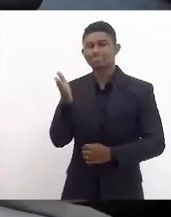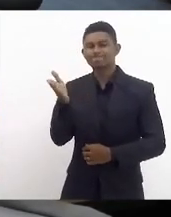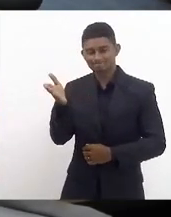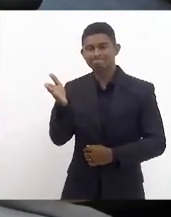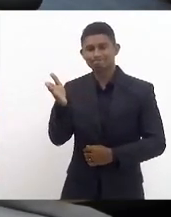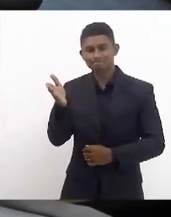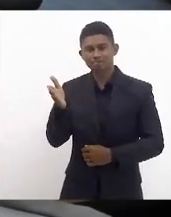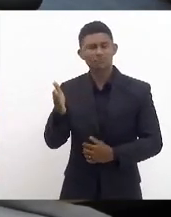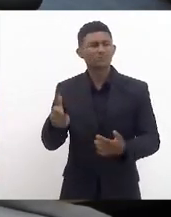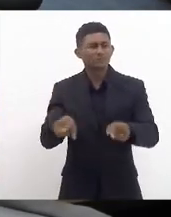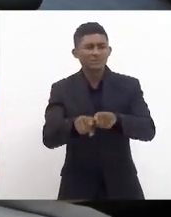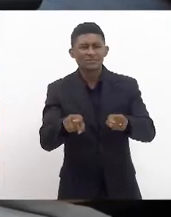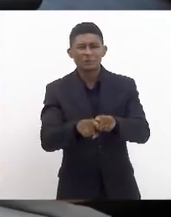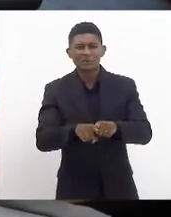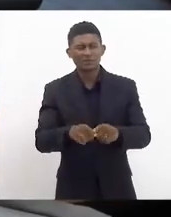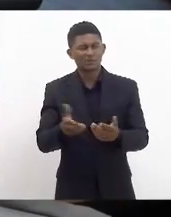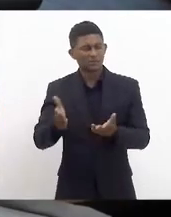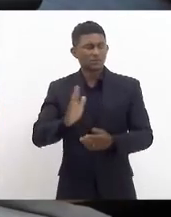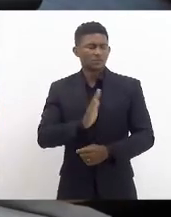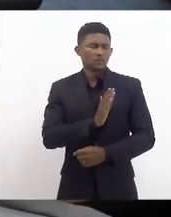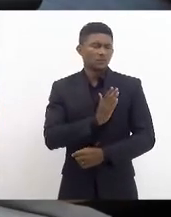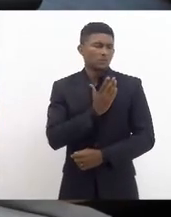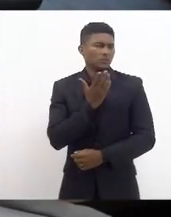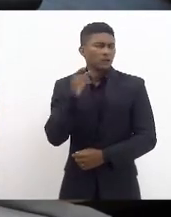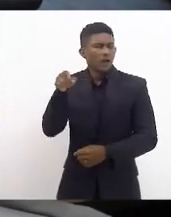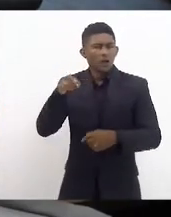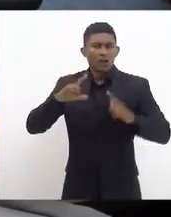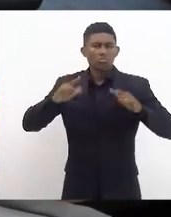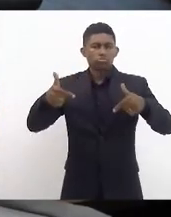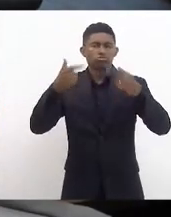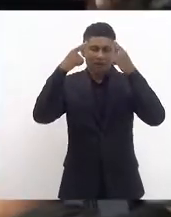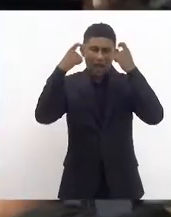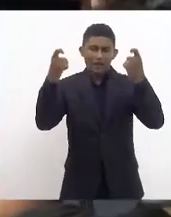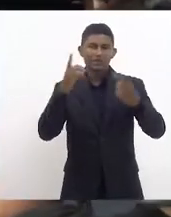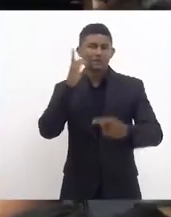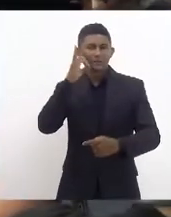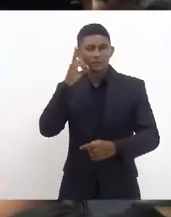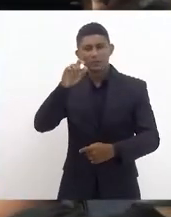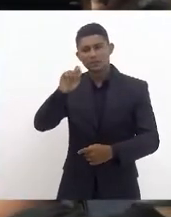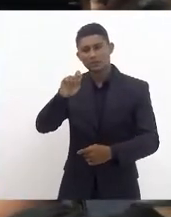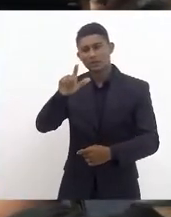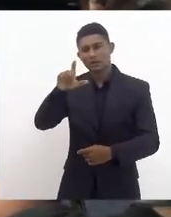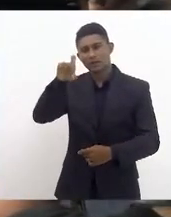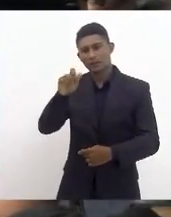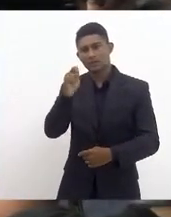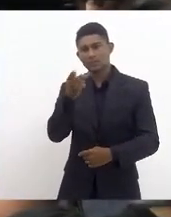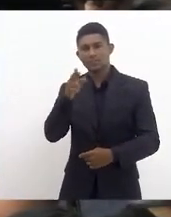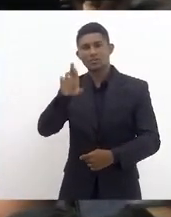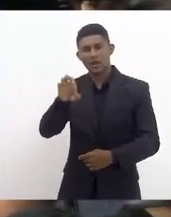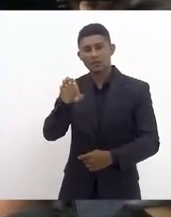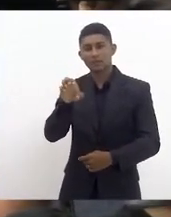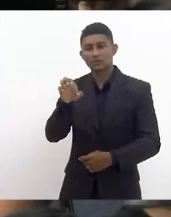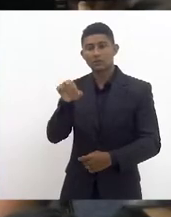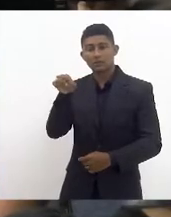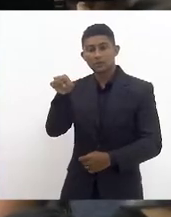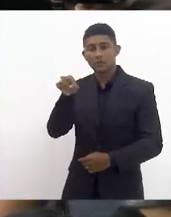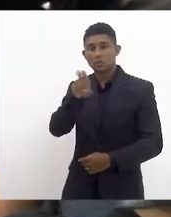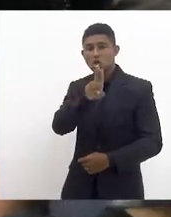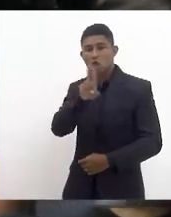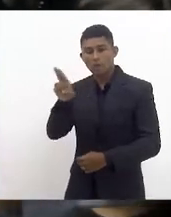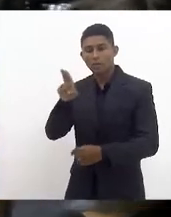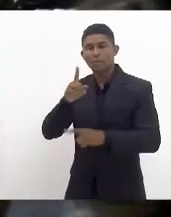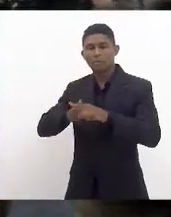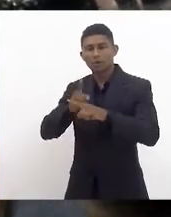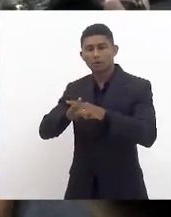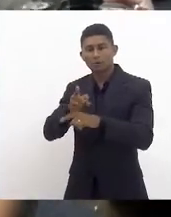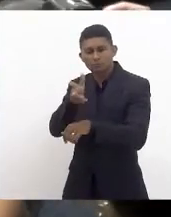e repudiar a atitude agressiva do deputado Alexandre Freitas. Eu cito o nome dele porque está filmado.